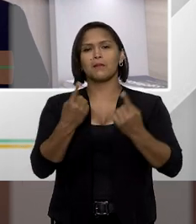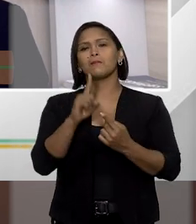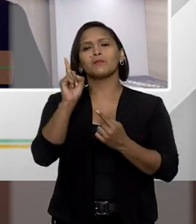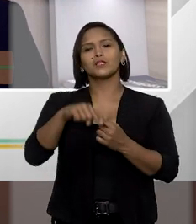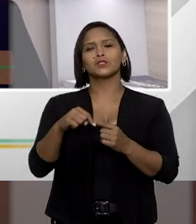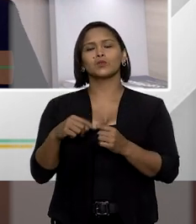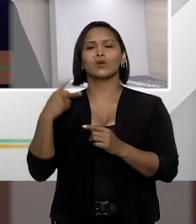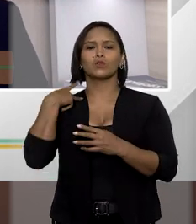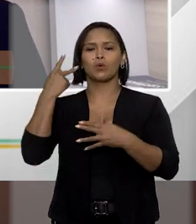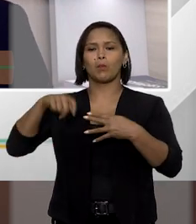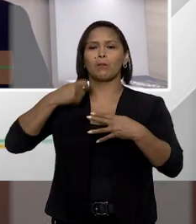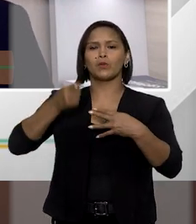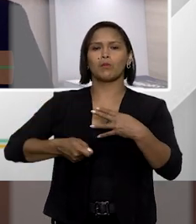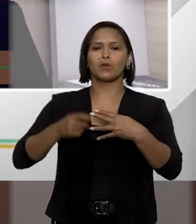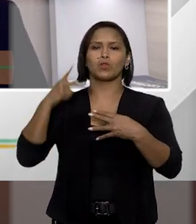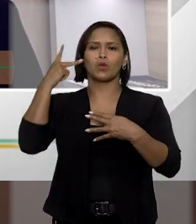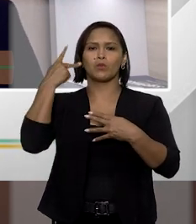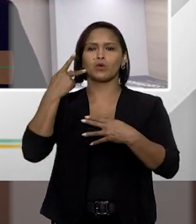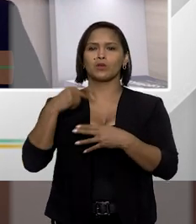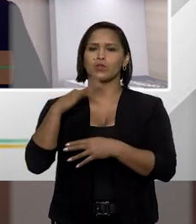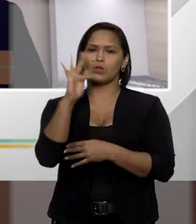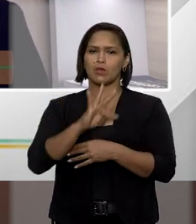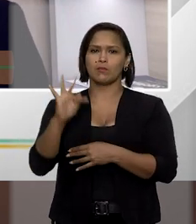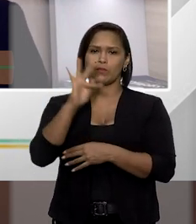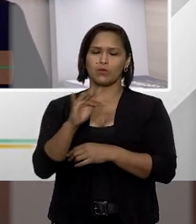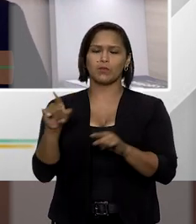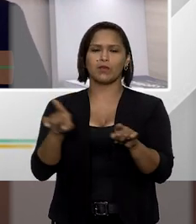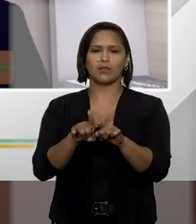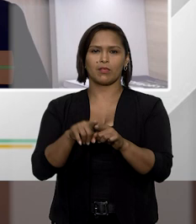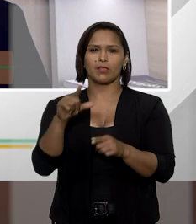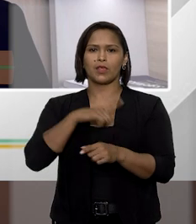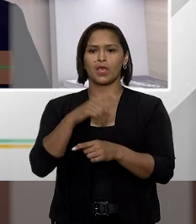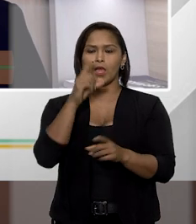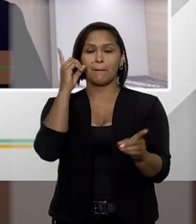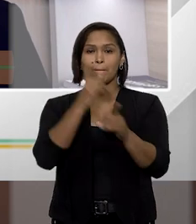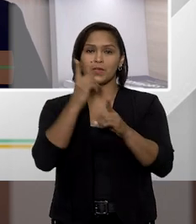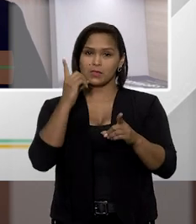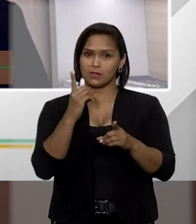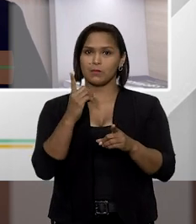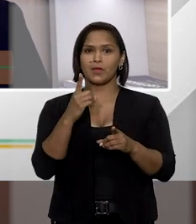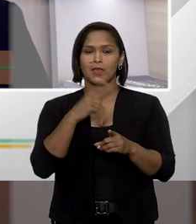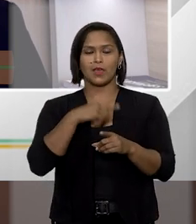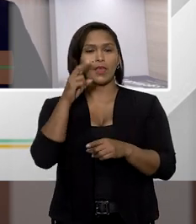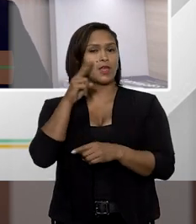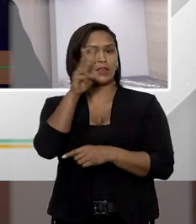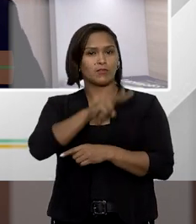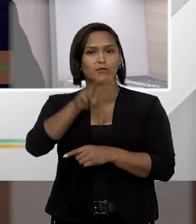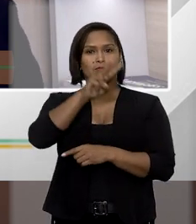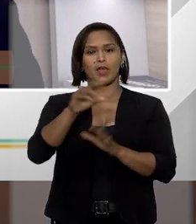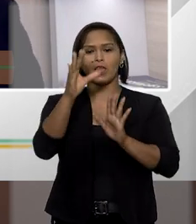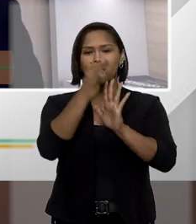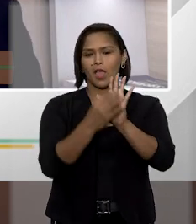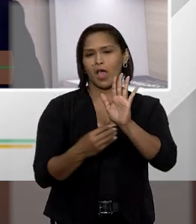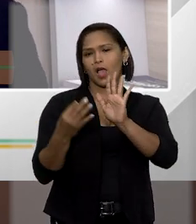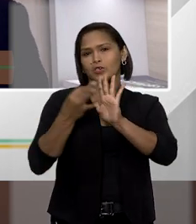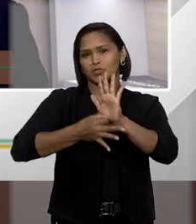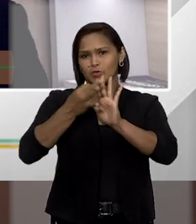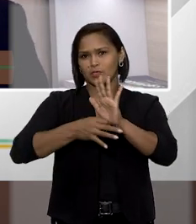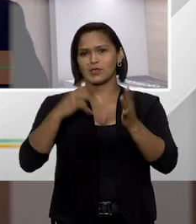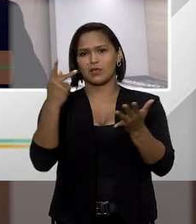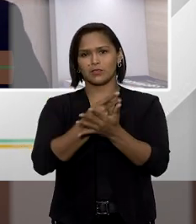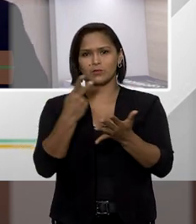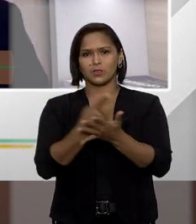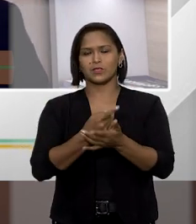mas quando o promotor ou o procurador da República descobrir isso daí, ele vai ajuizar uma ação de